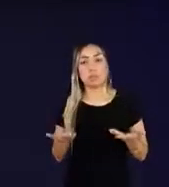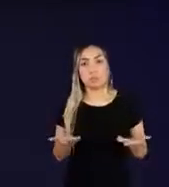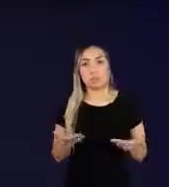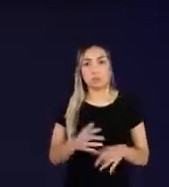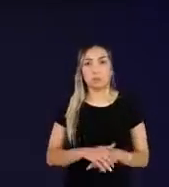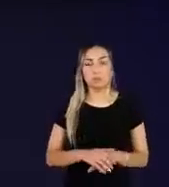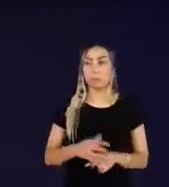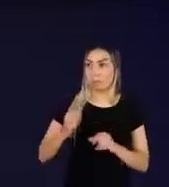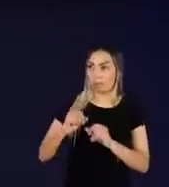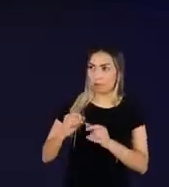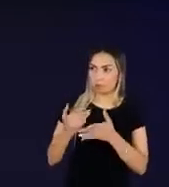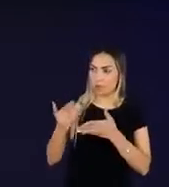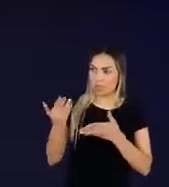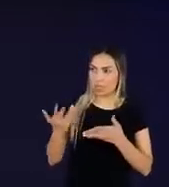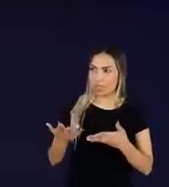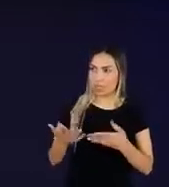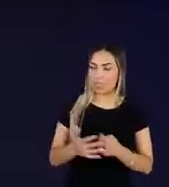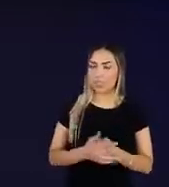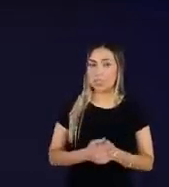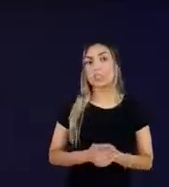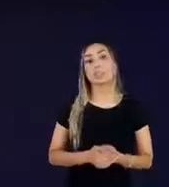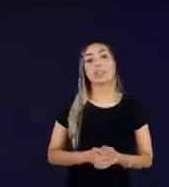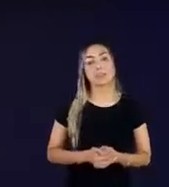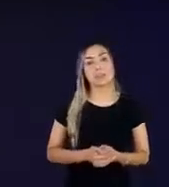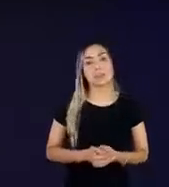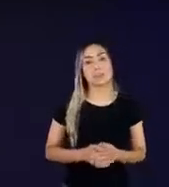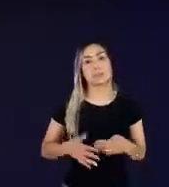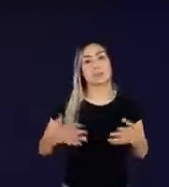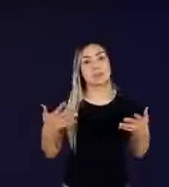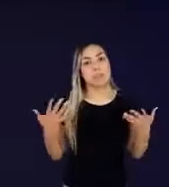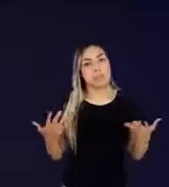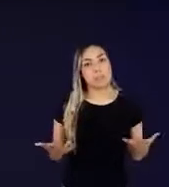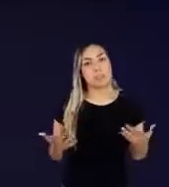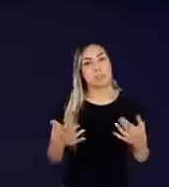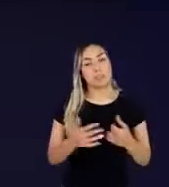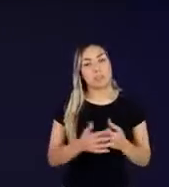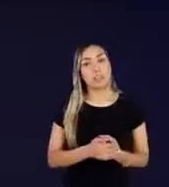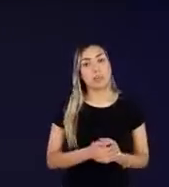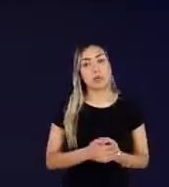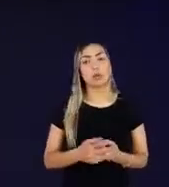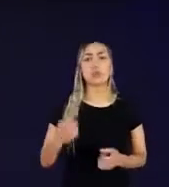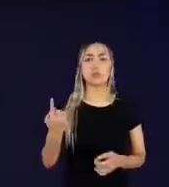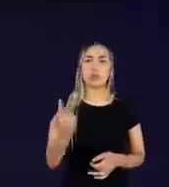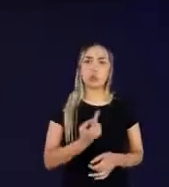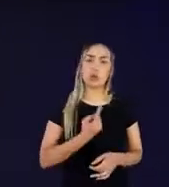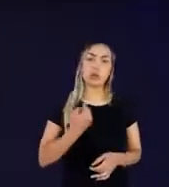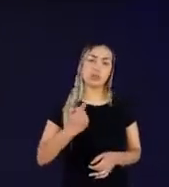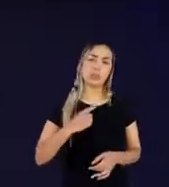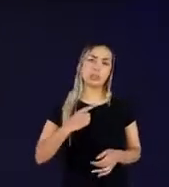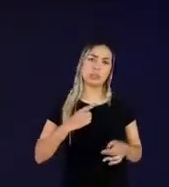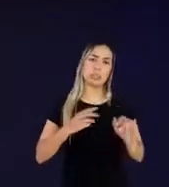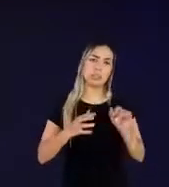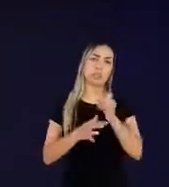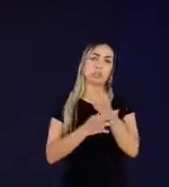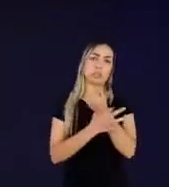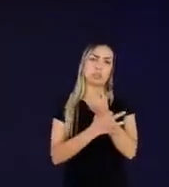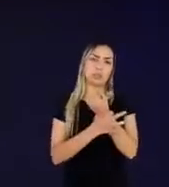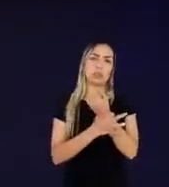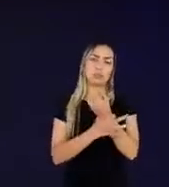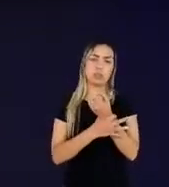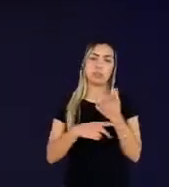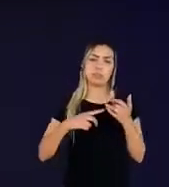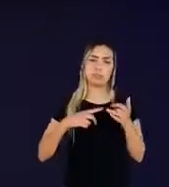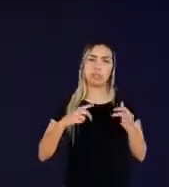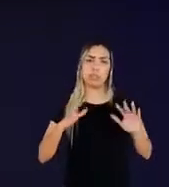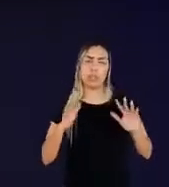André? Gustavo, em primeiro lugar, nós temos segurança no sistema, temos tido alguns eventos que são preocupantes